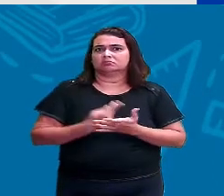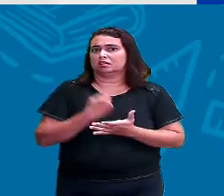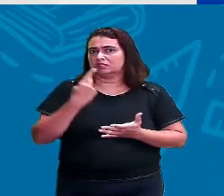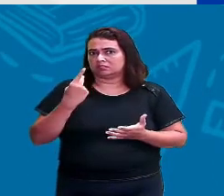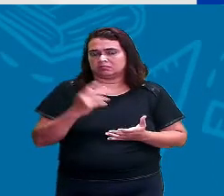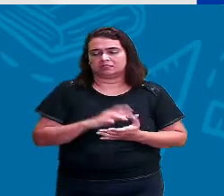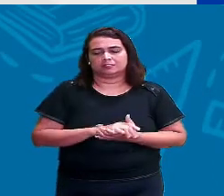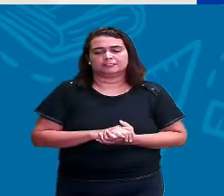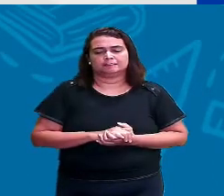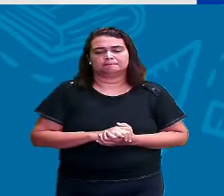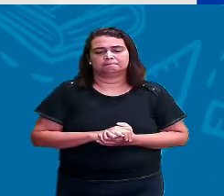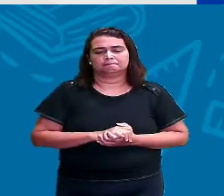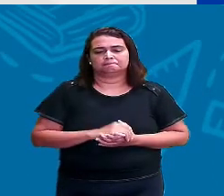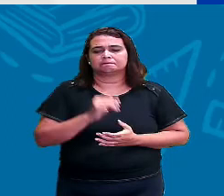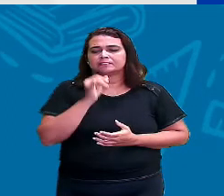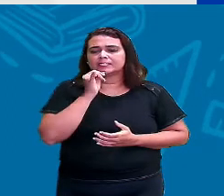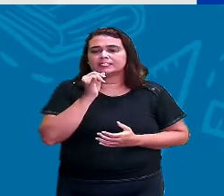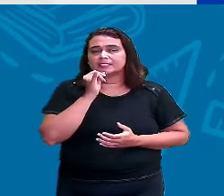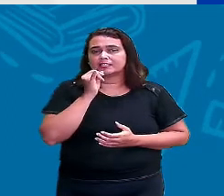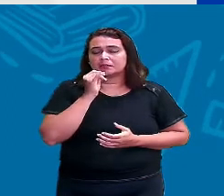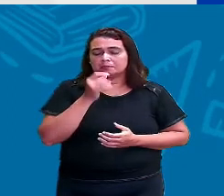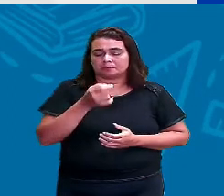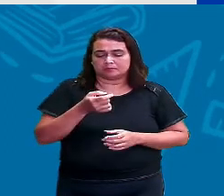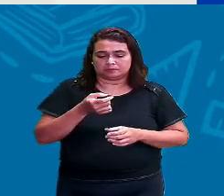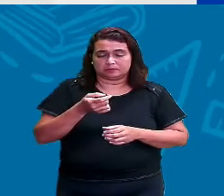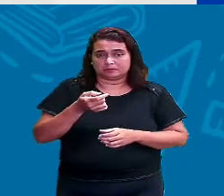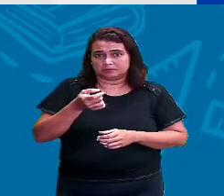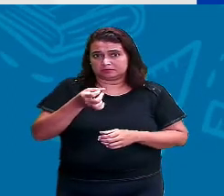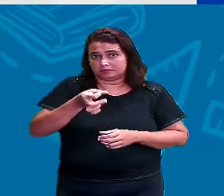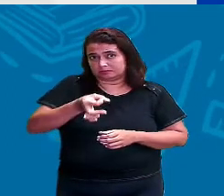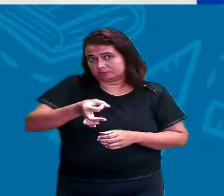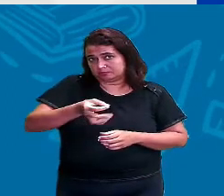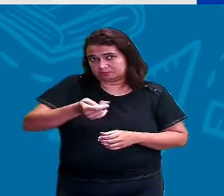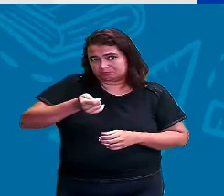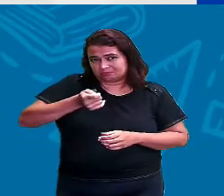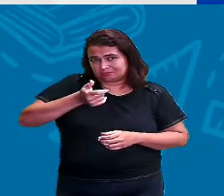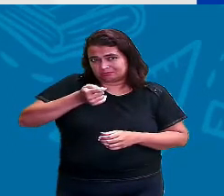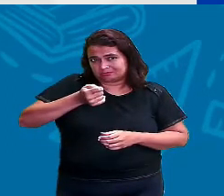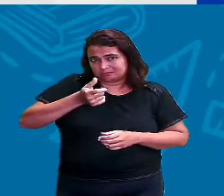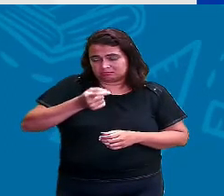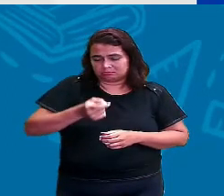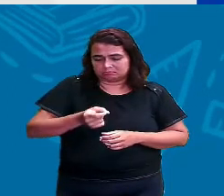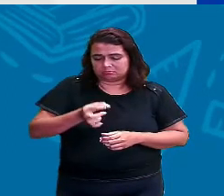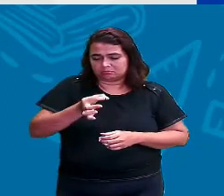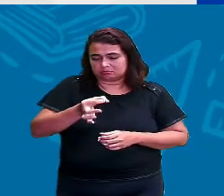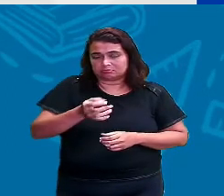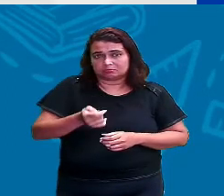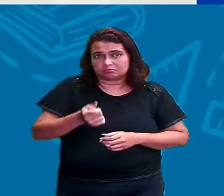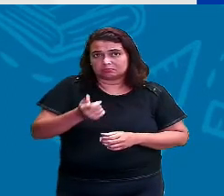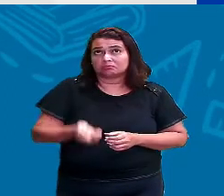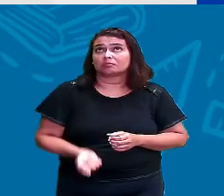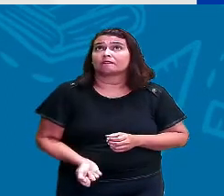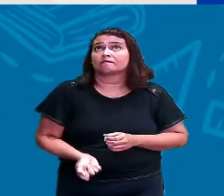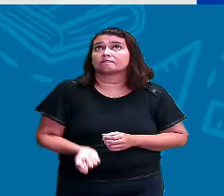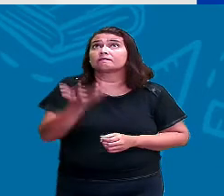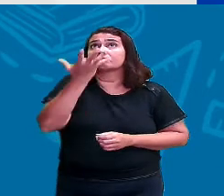para um exemplo. Uma moeda é lançada duas